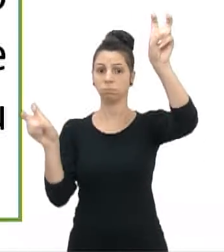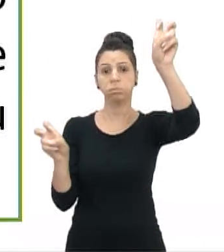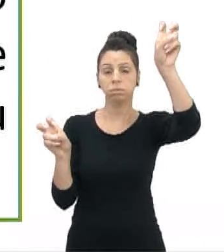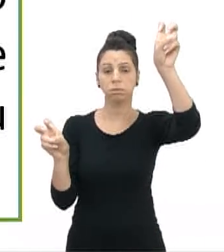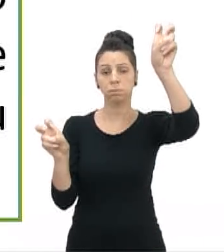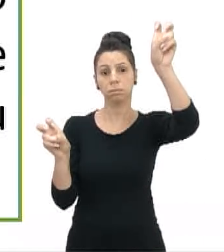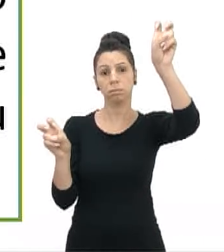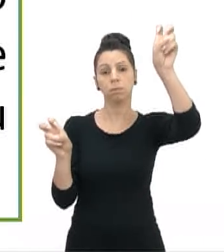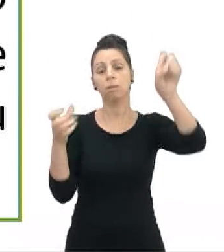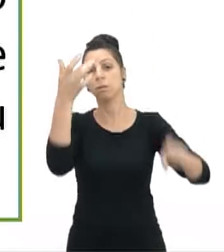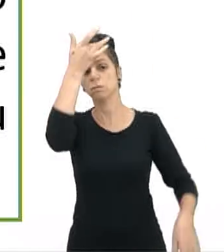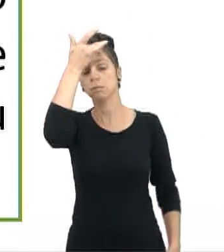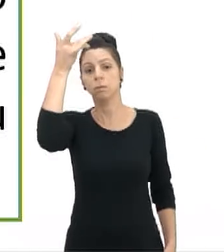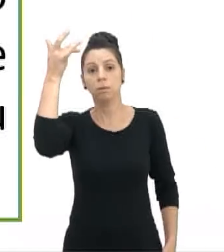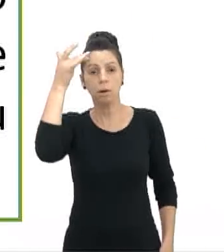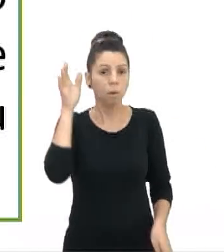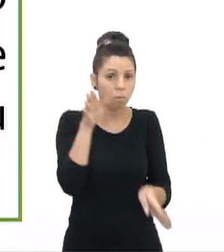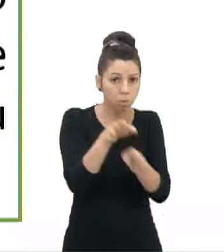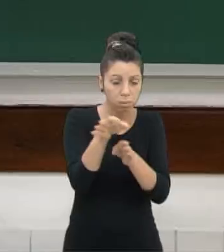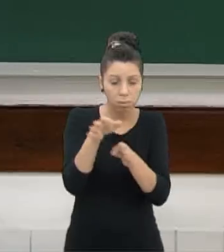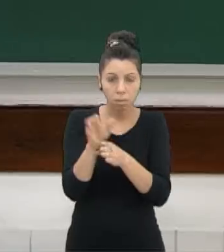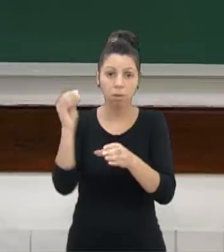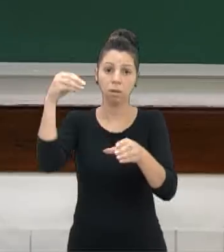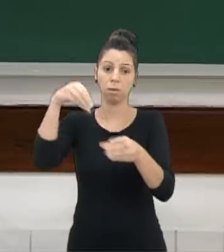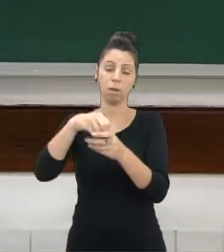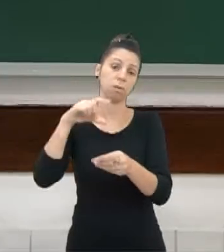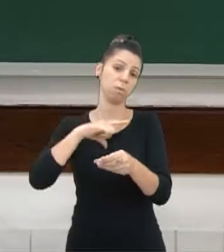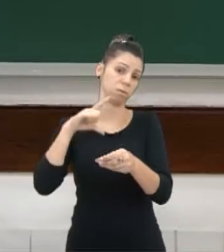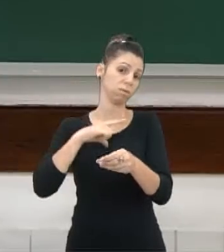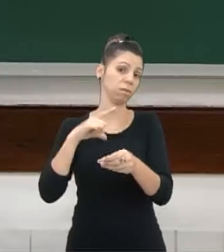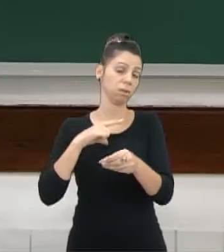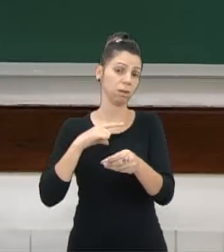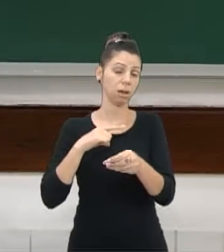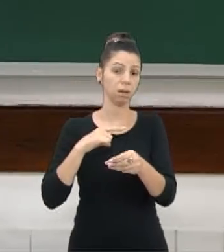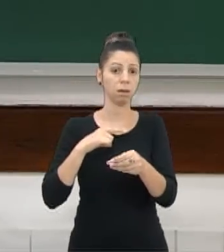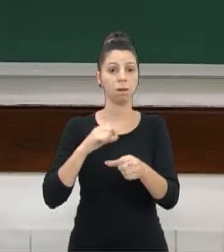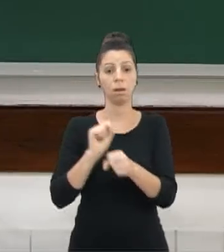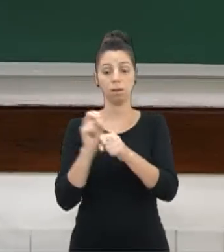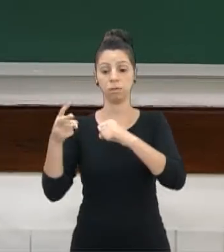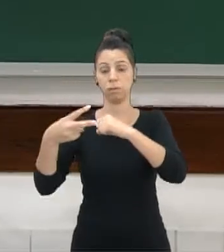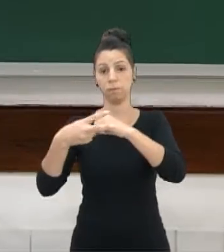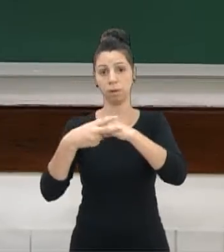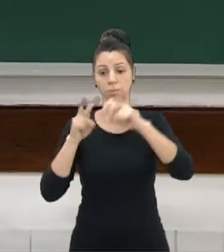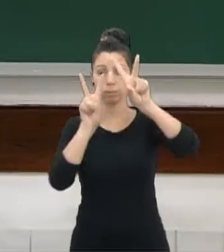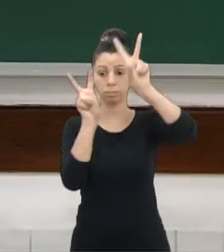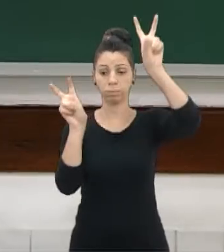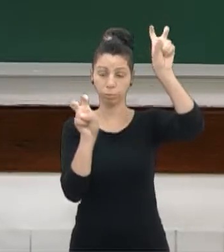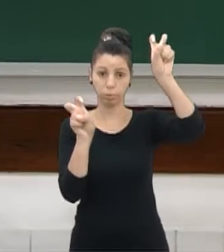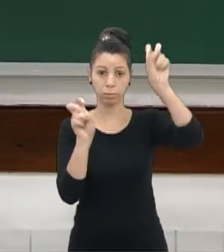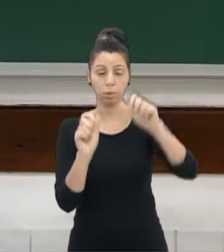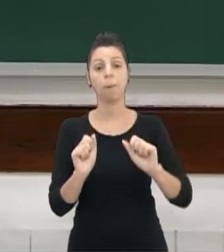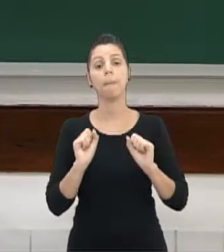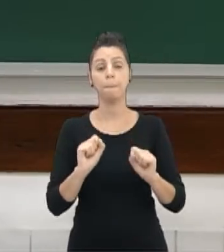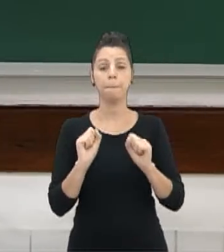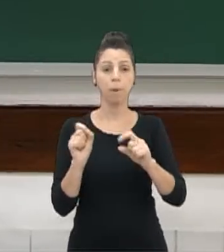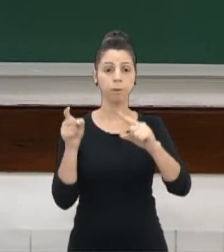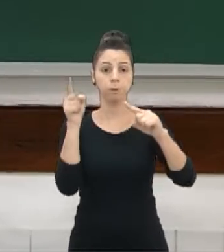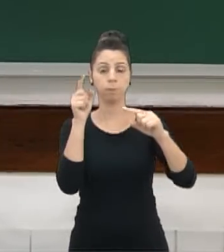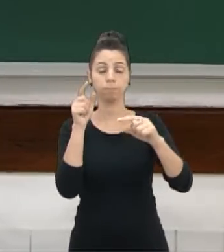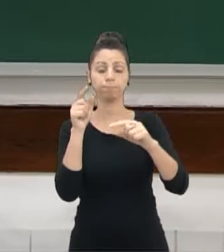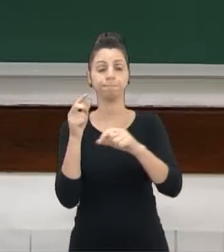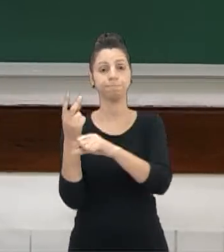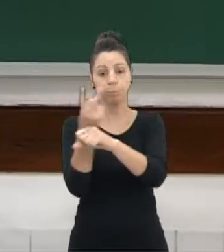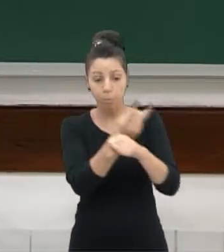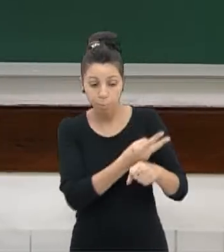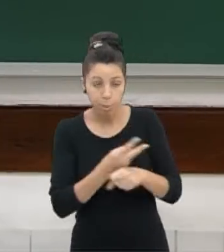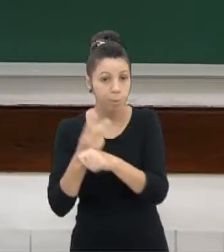sobre saúde mental, tem vários advérbios ali. Quero que você destaque. Eu coloquei para você identificar. Você pode circular se você quiser,